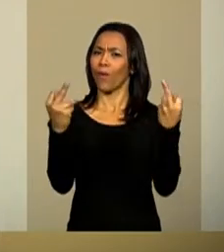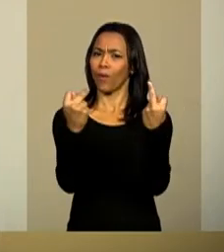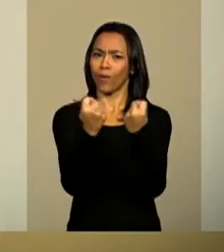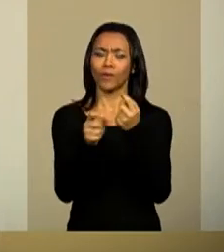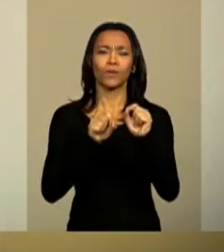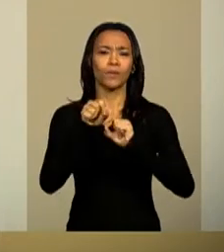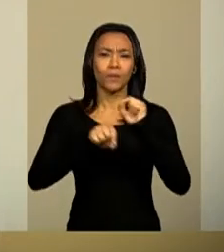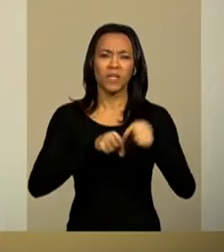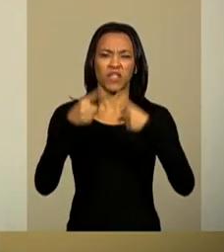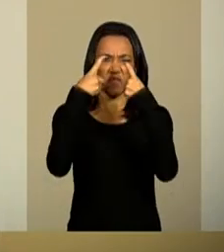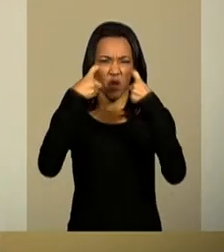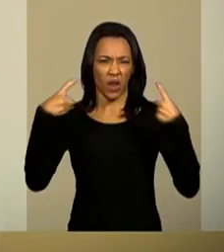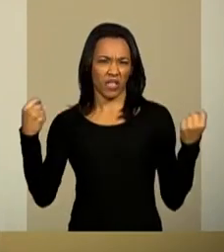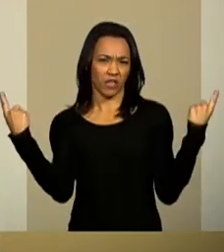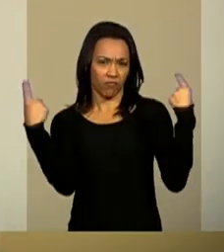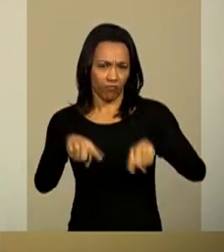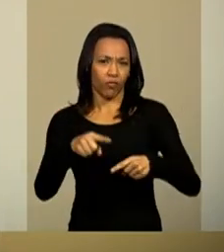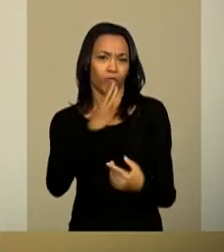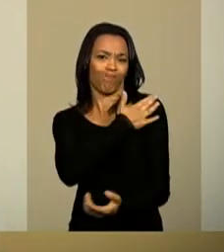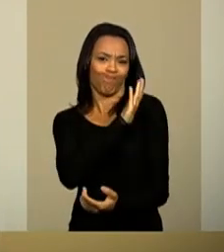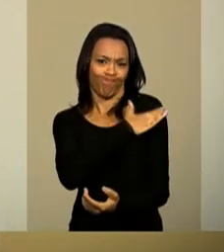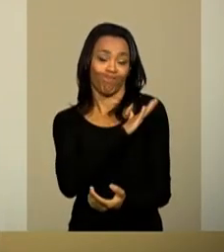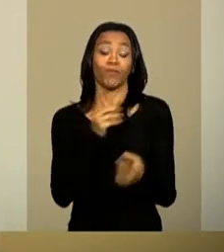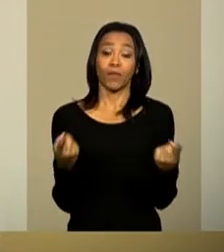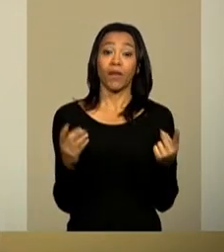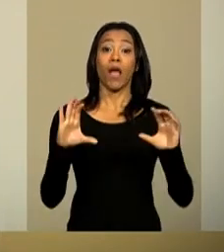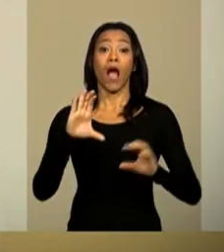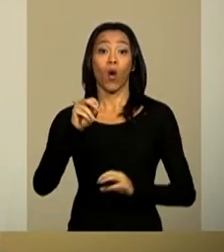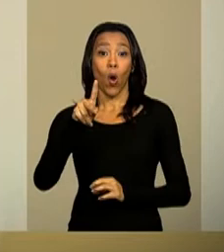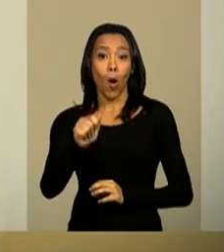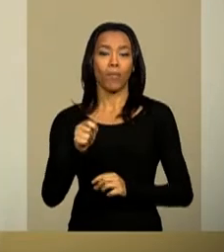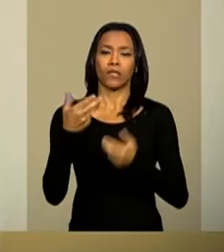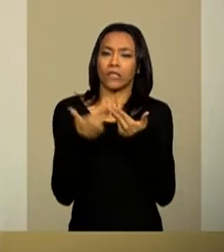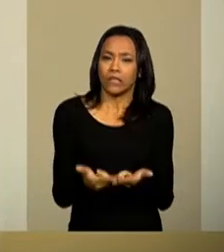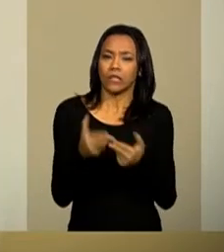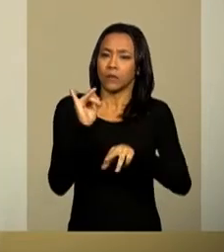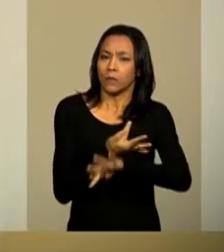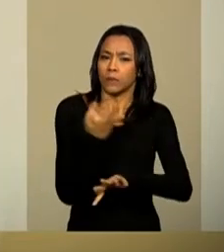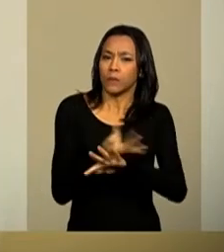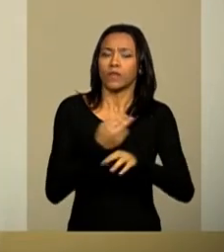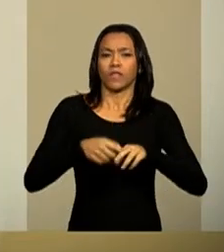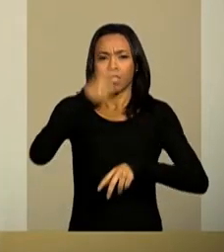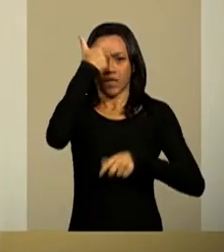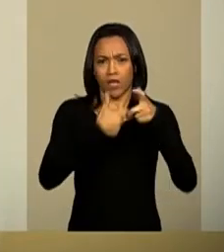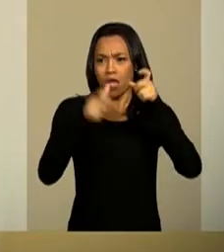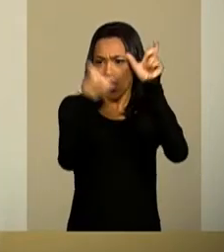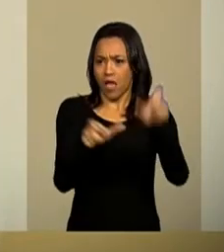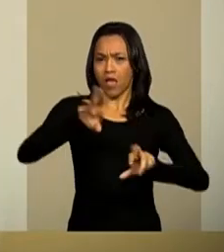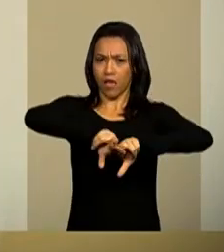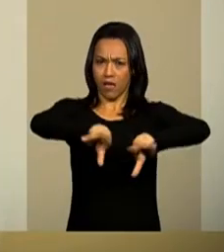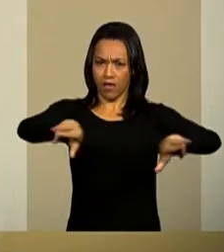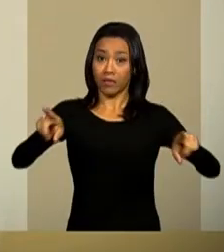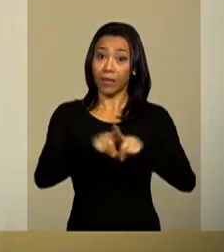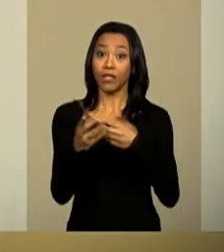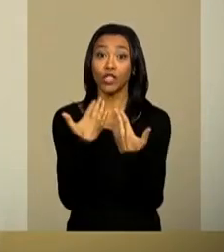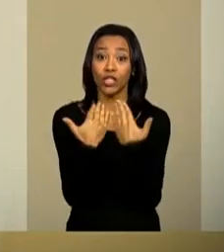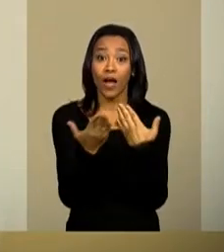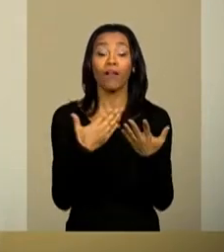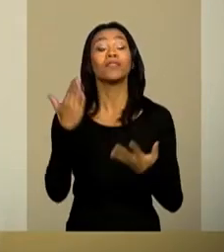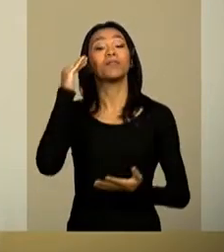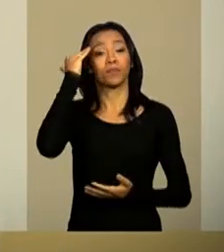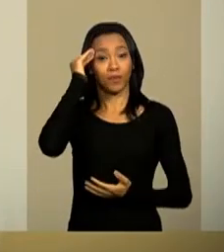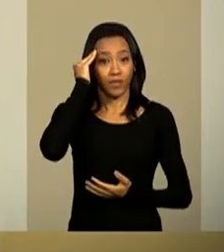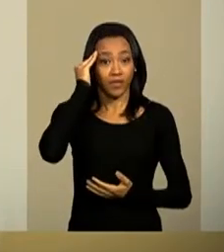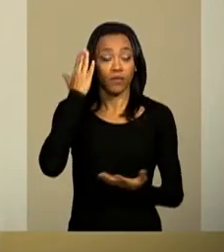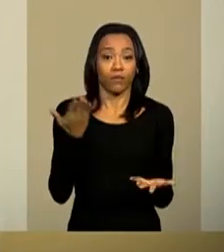formas de violência e preconceito. A Copa da tolerância, da diversidade, do diálogo e do entendimento.